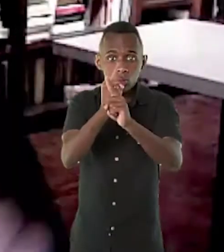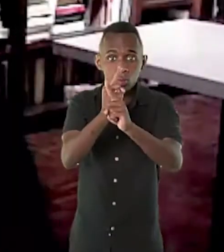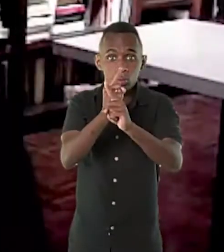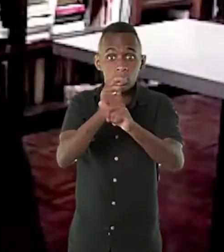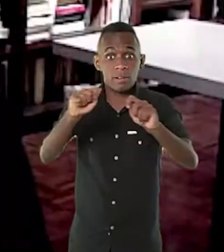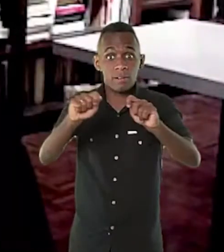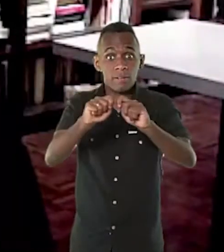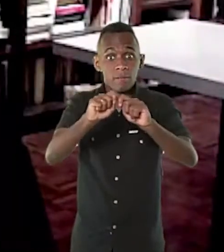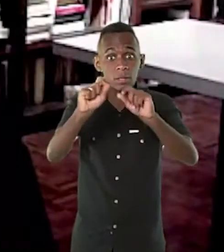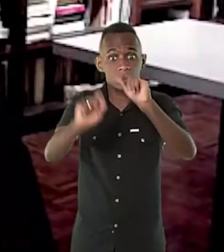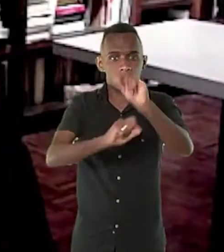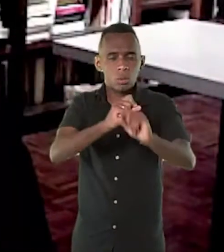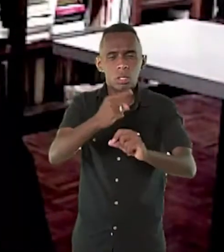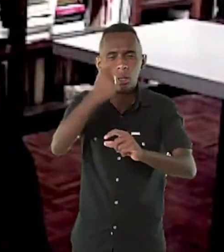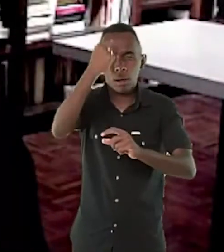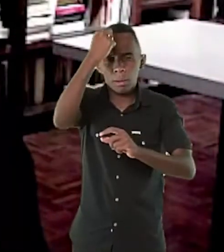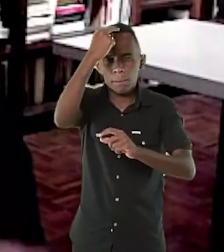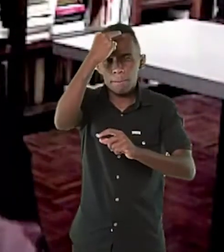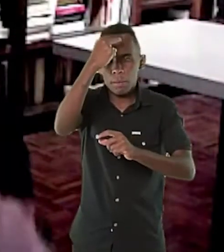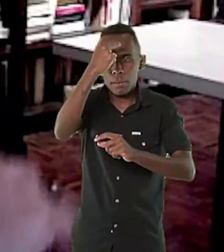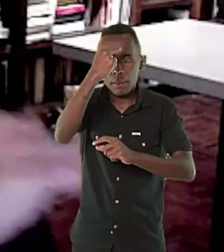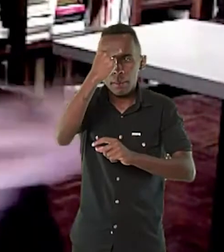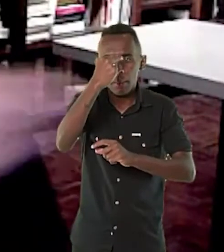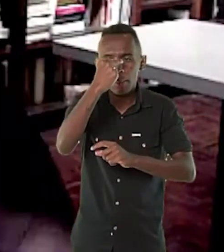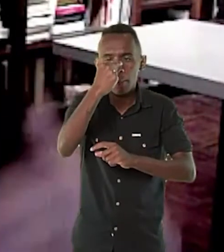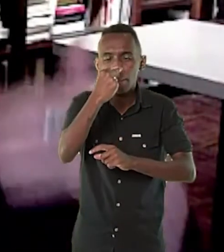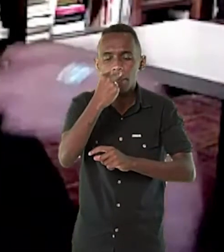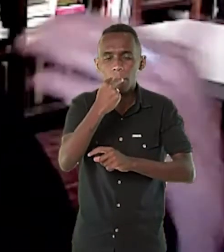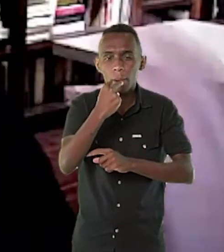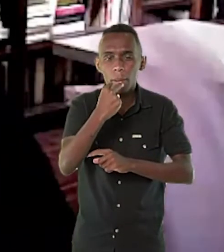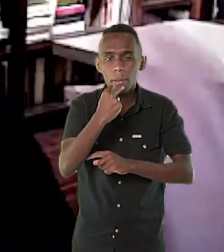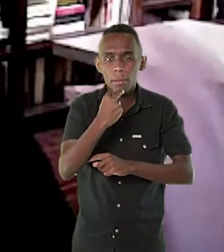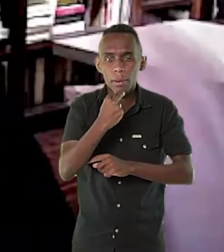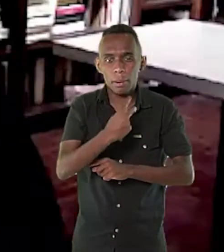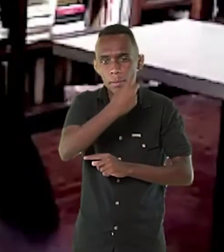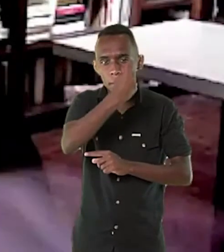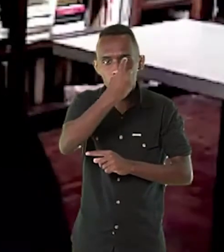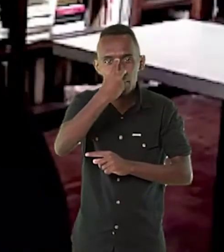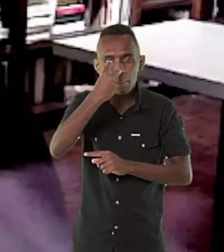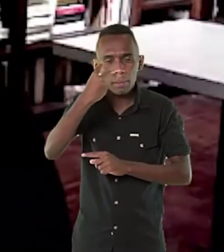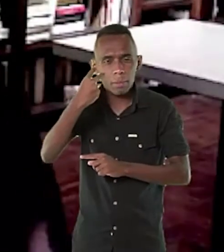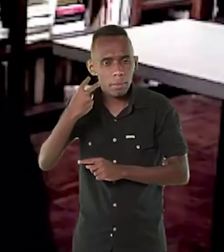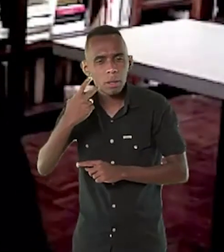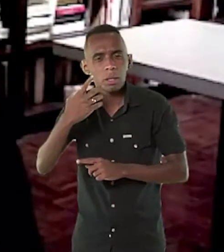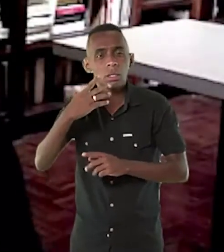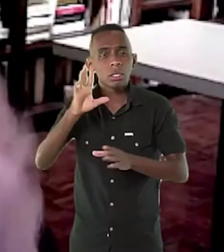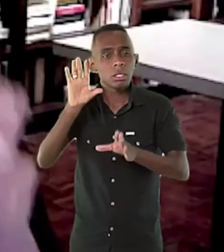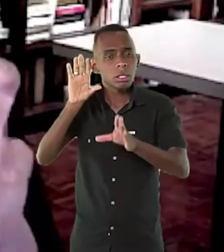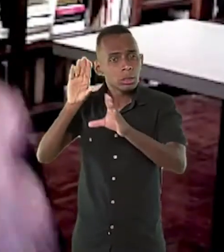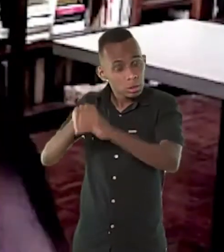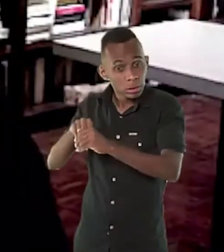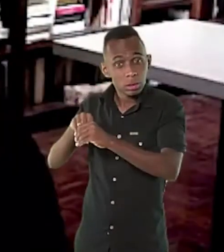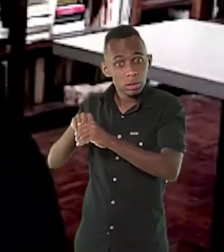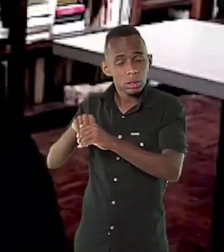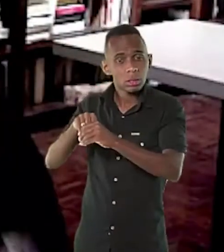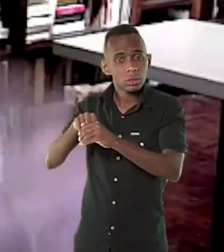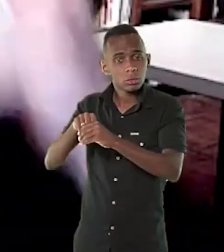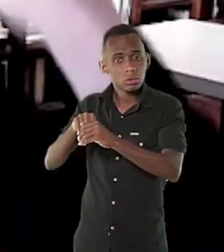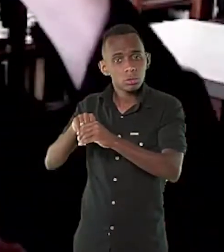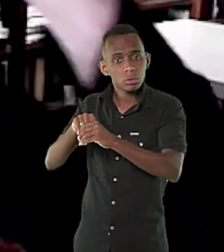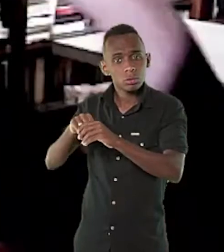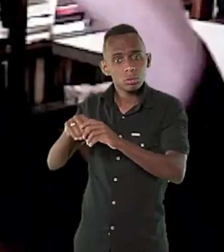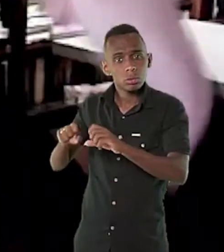um escaneamento, vamos dizer assim, em vários bancos de dados simultaneamente. Ela olha